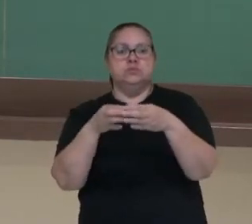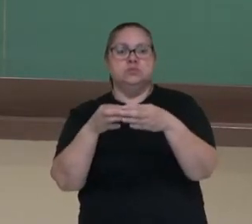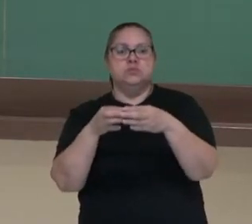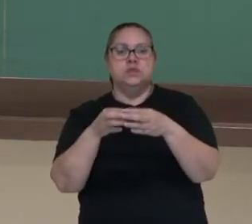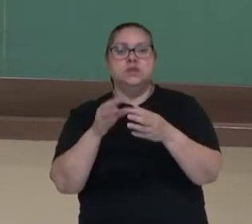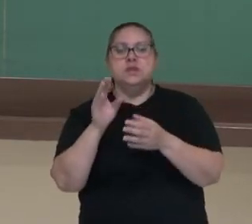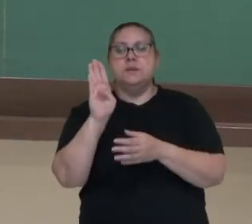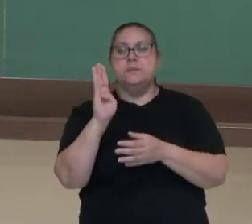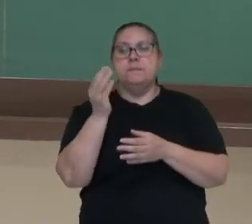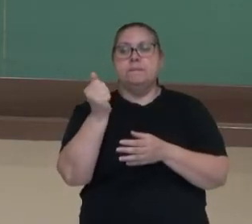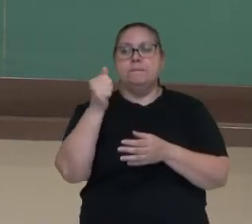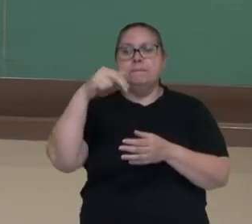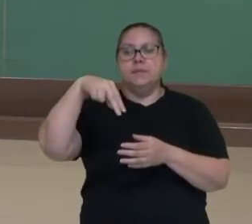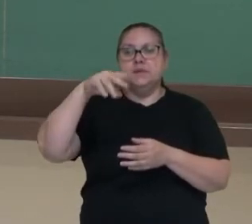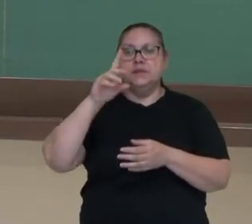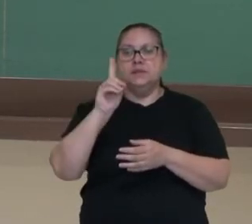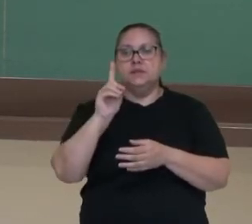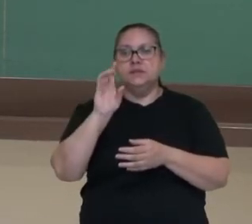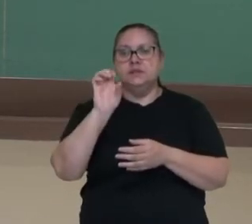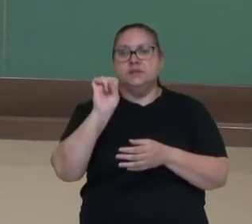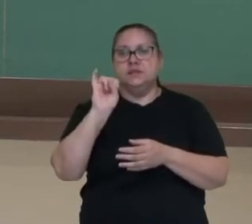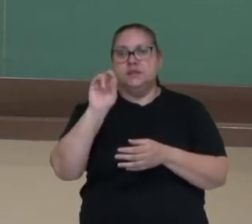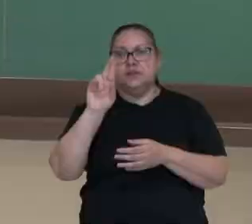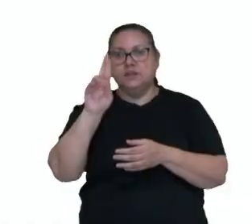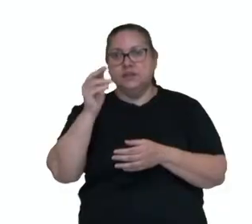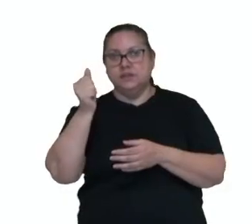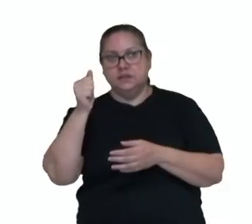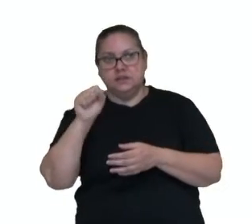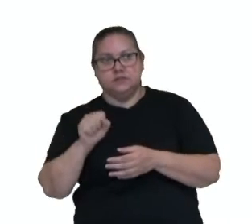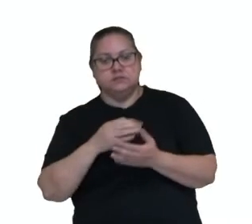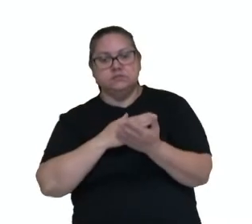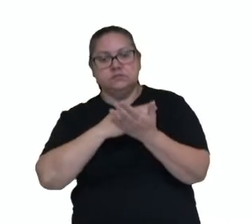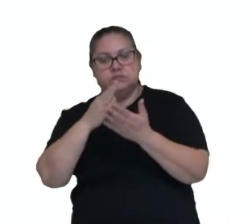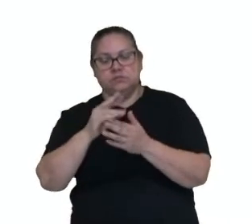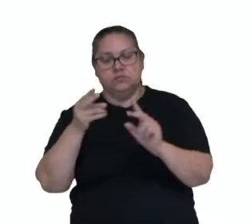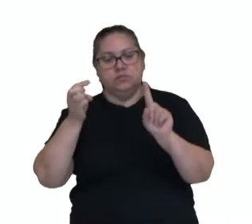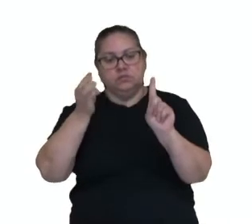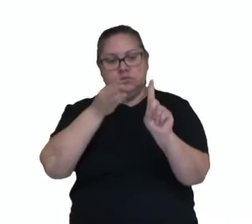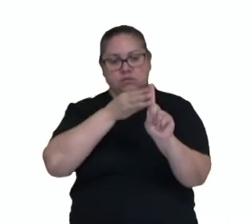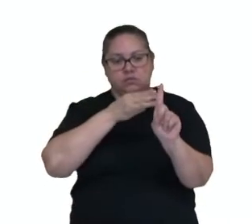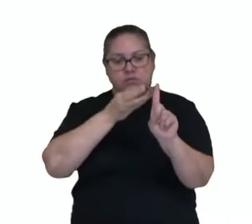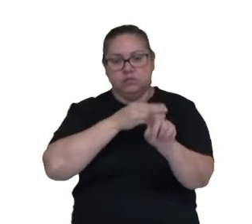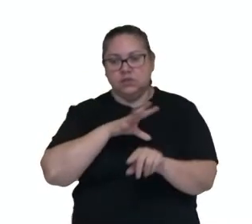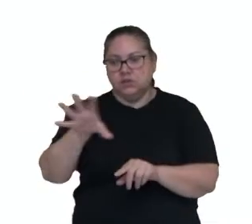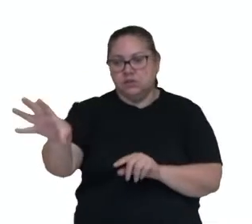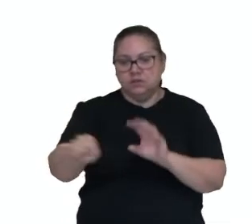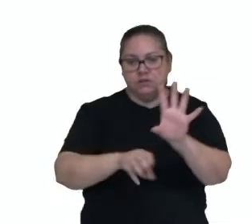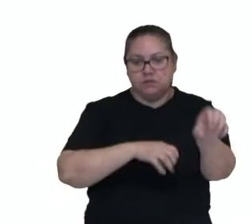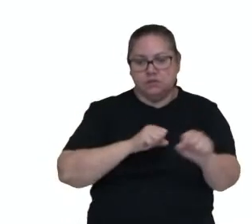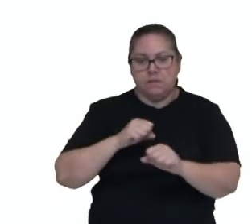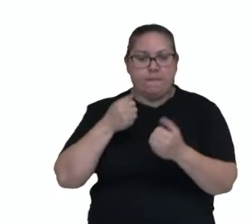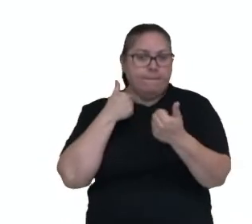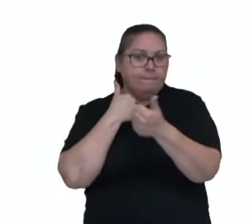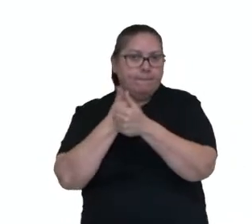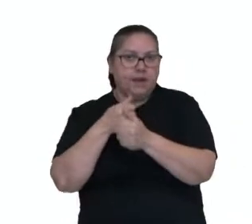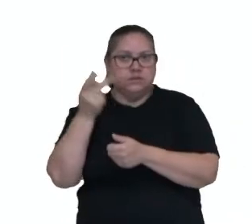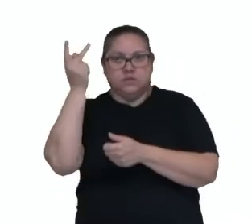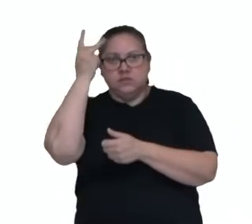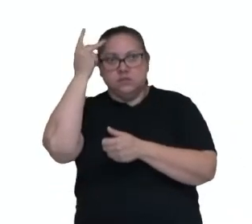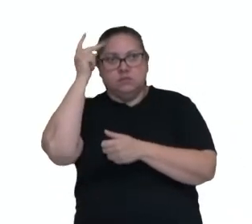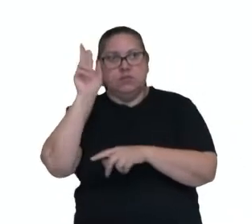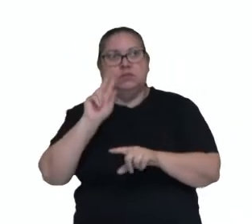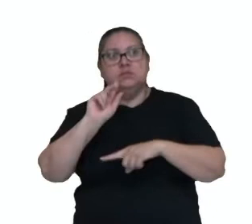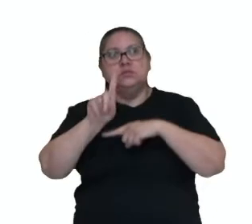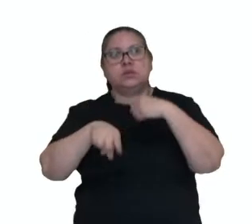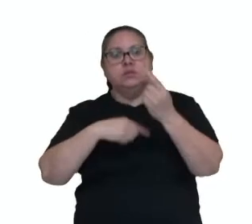né, os bandeirantes. A princípio, os indígenas eram capturados em regiões próximas a São Paulo e depois eles